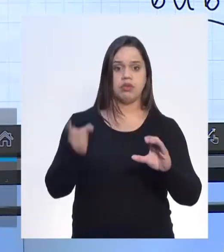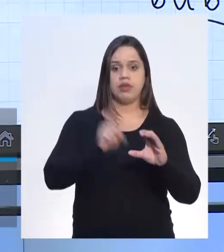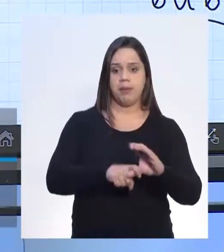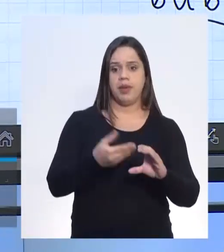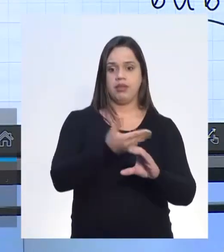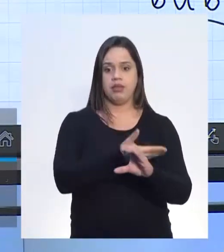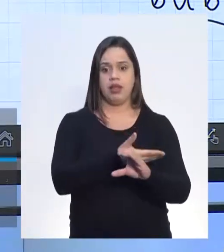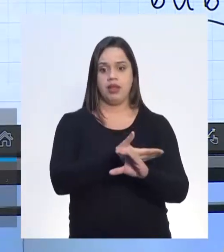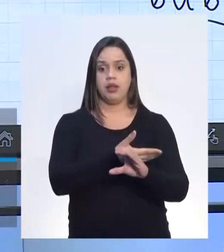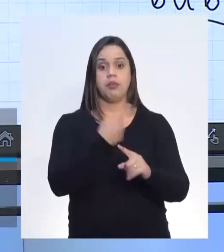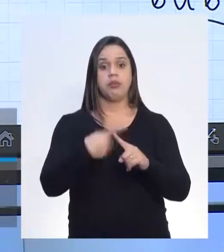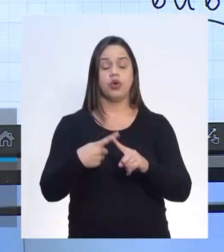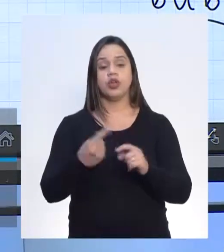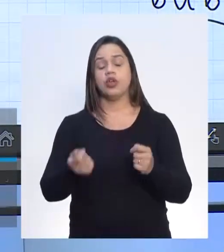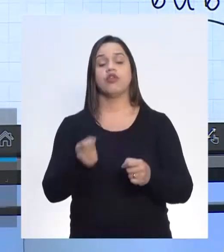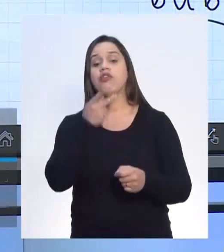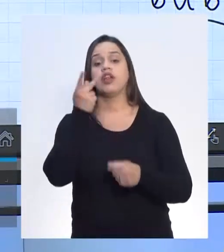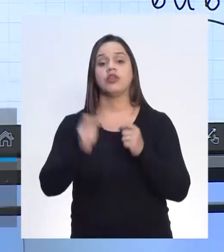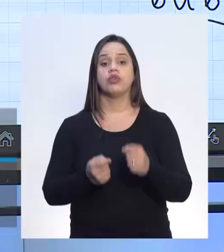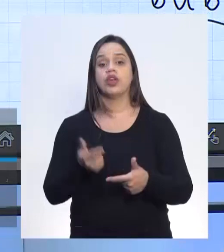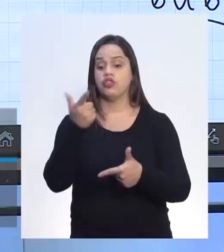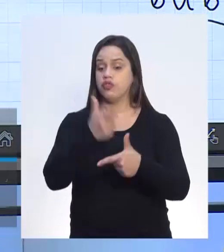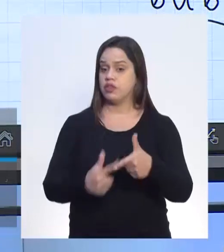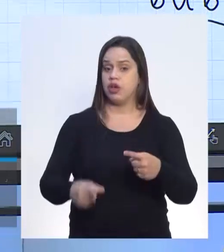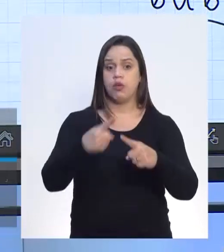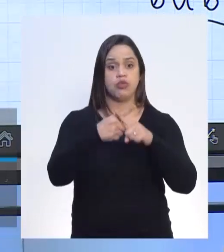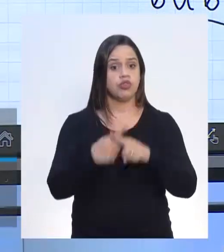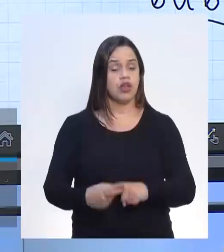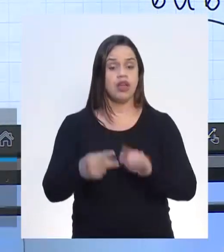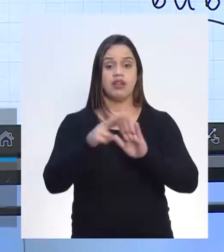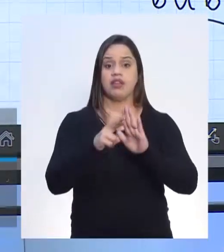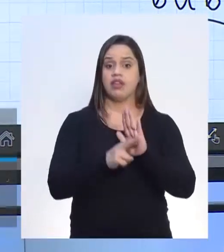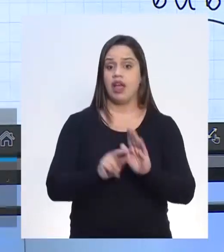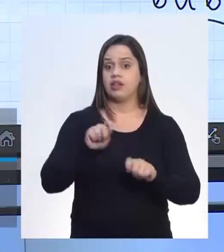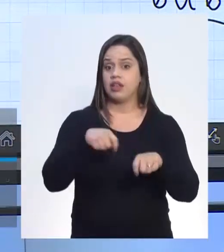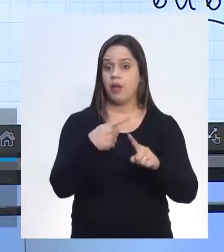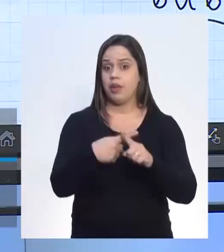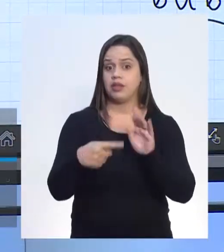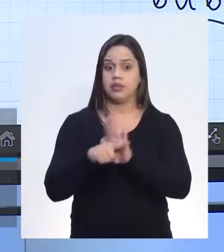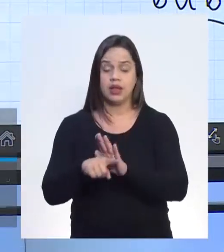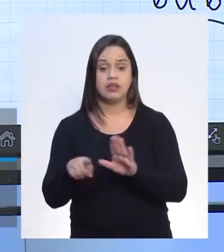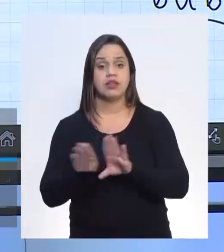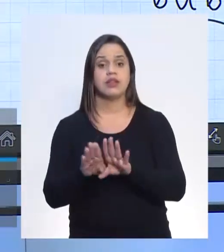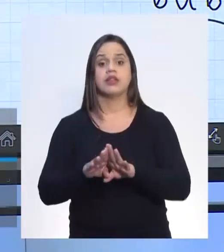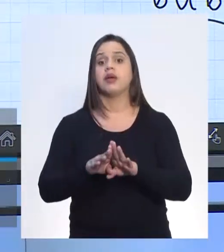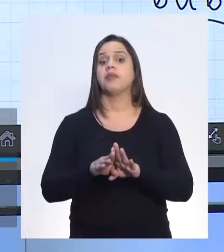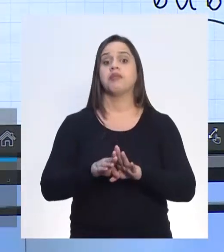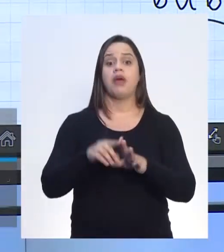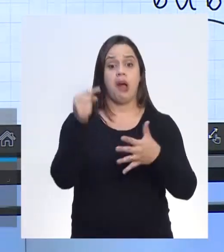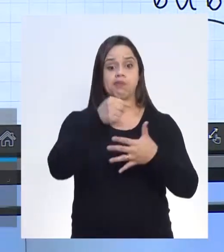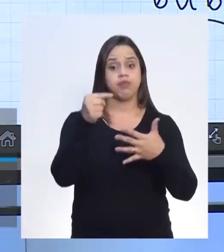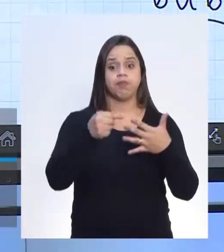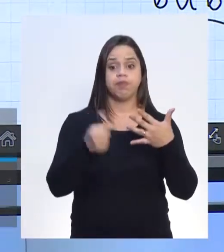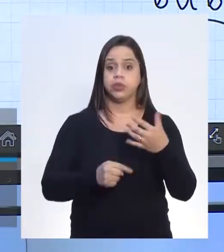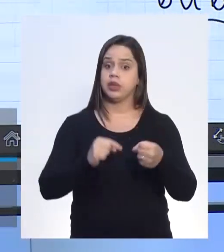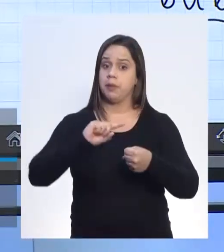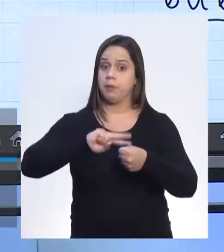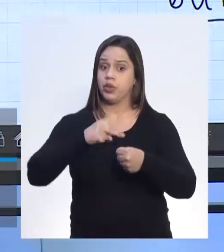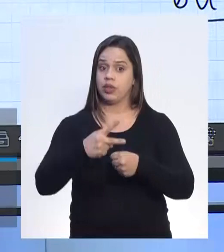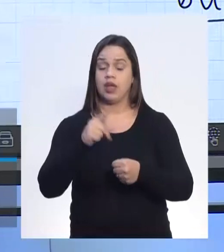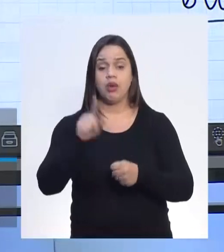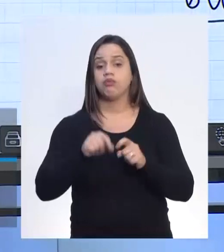a gente está falando de divisão, está falando de multiplicação, está falando de regra de sinais, propriedades das potências, ou seja,